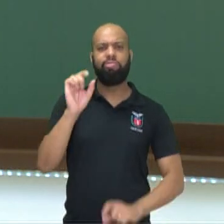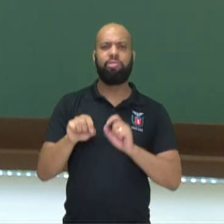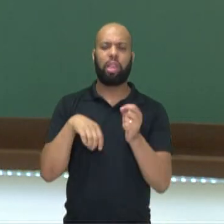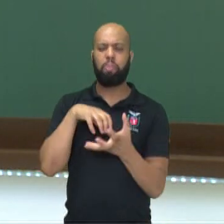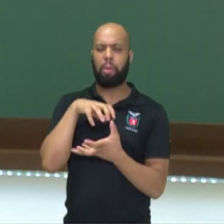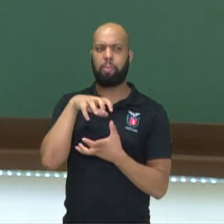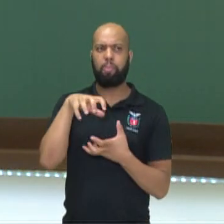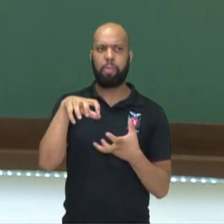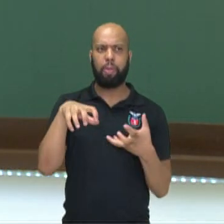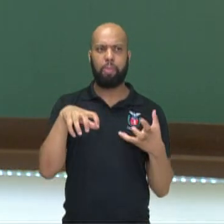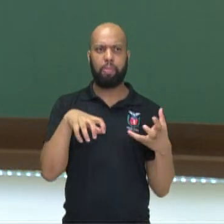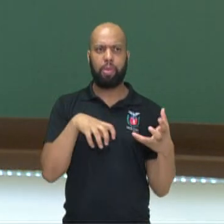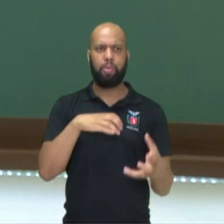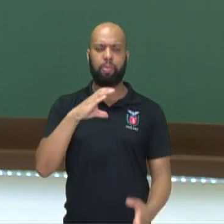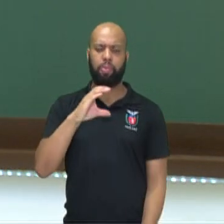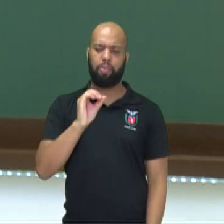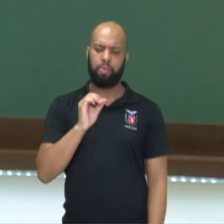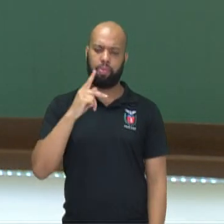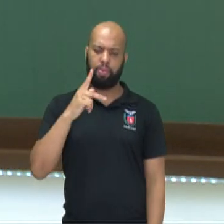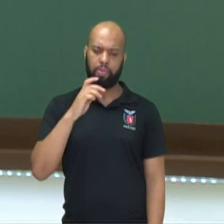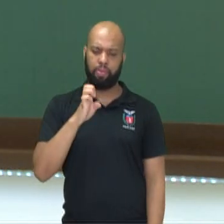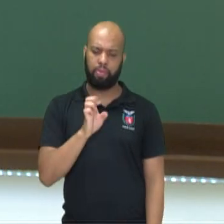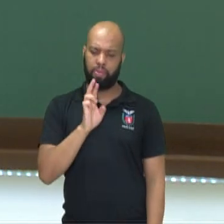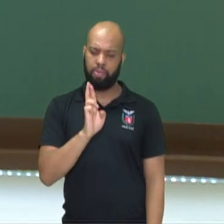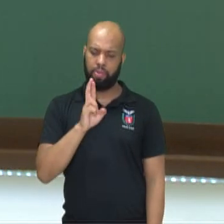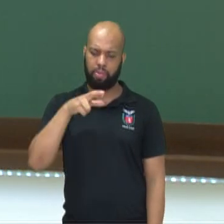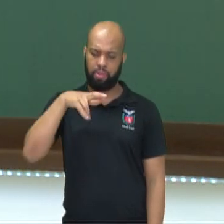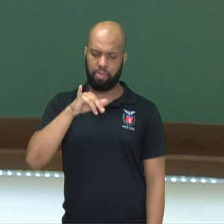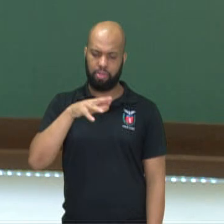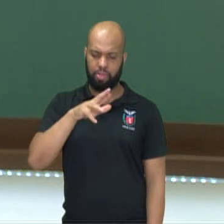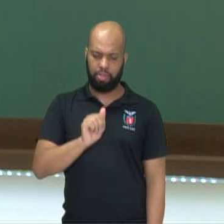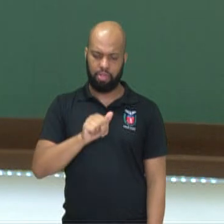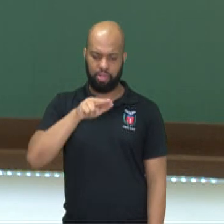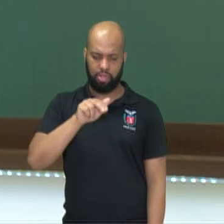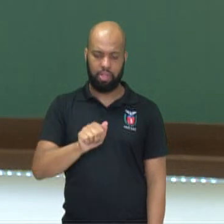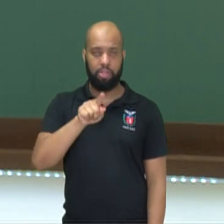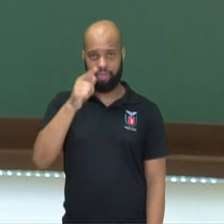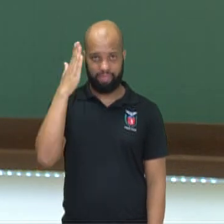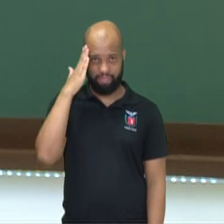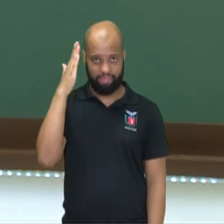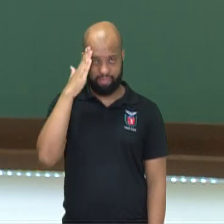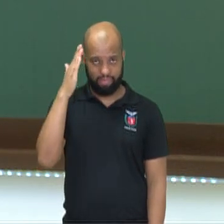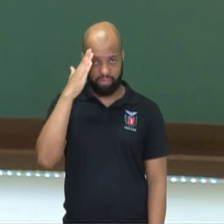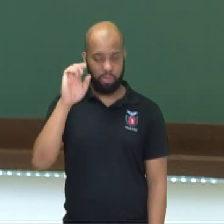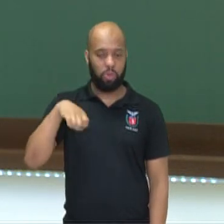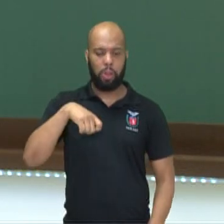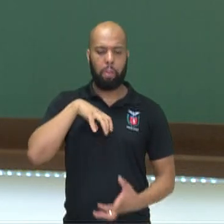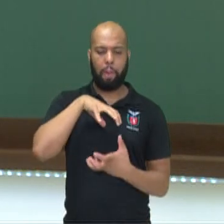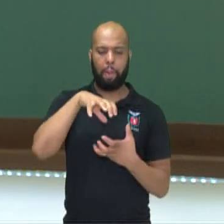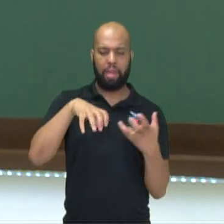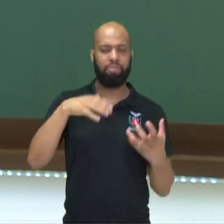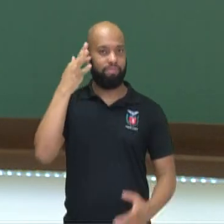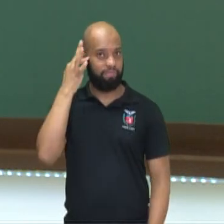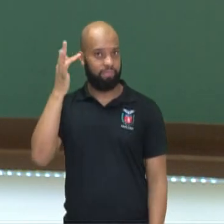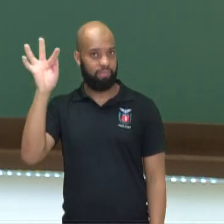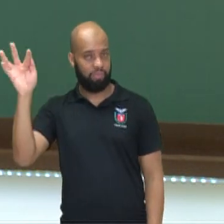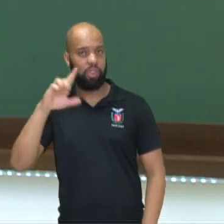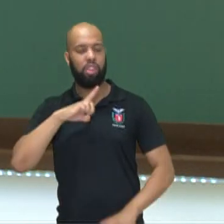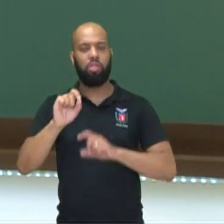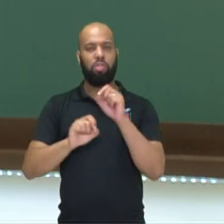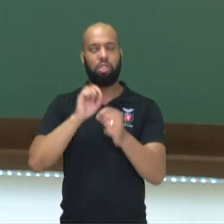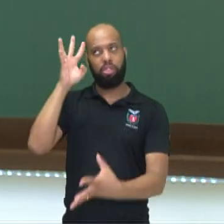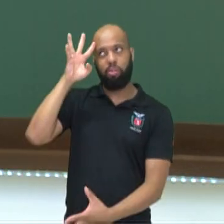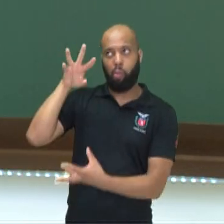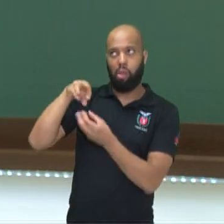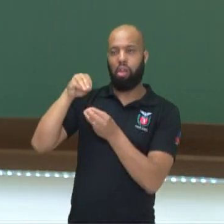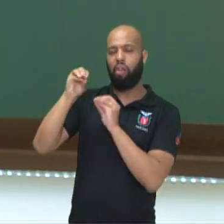Revolução Copernicana? Começando por aí, né? Se vamos falar em Revolução Copernicana em filosofia, primeiro precisamos